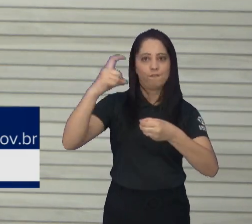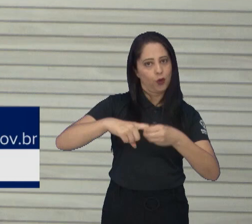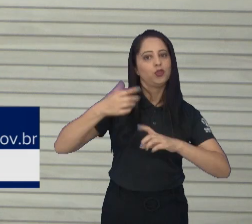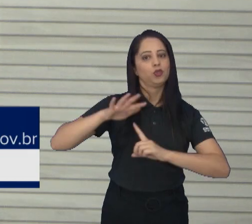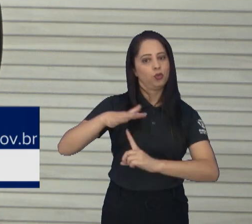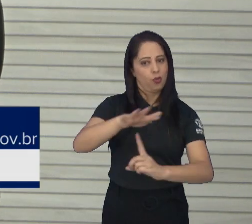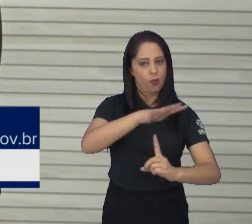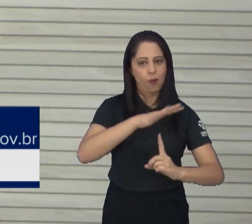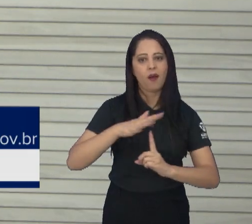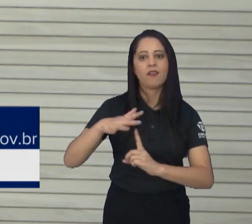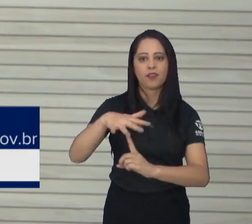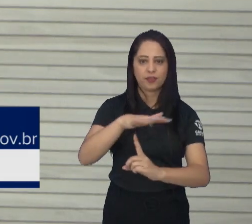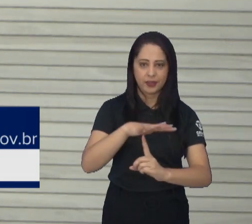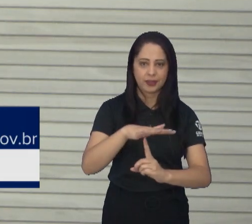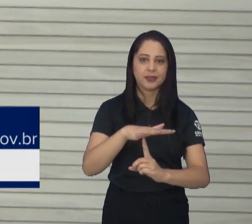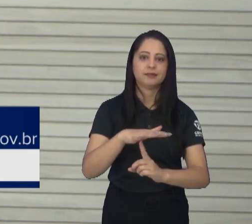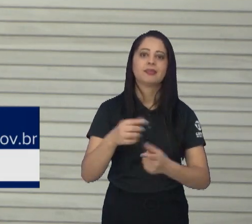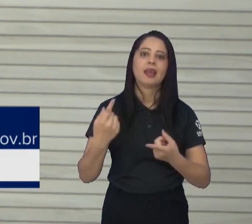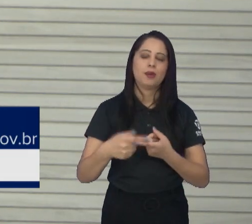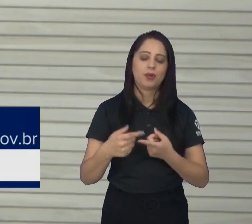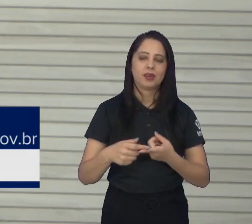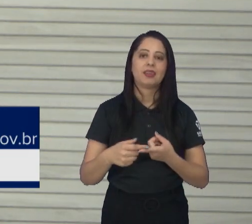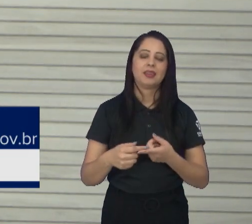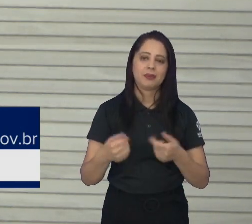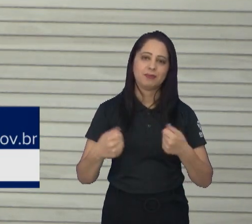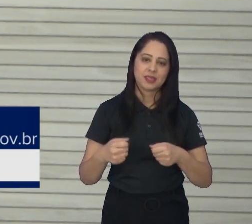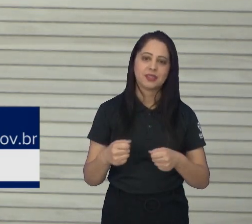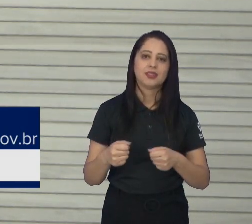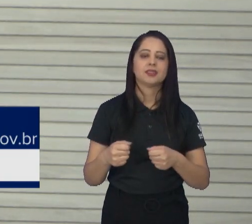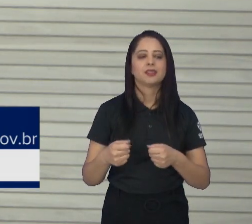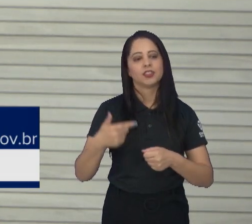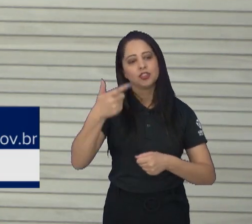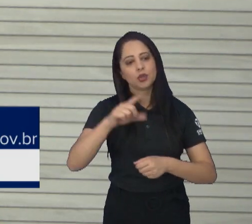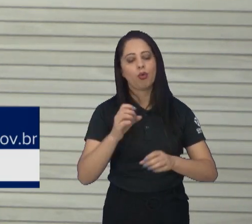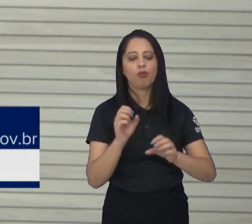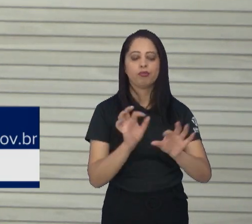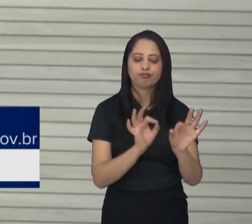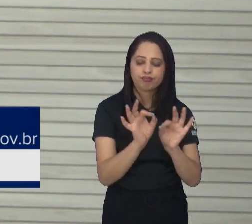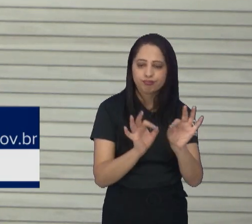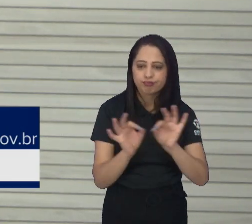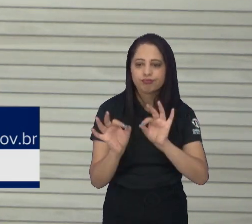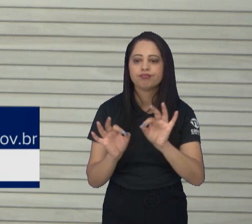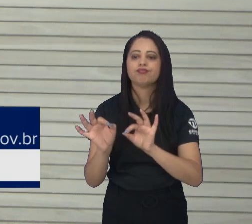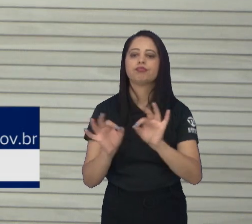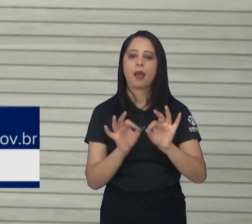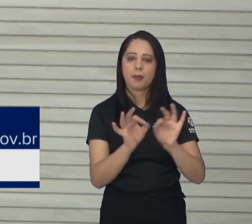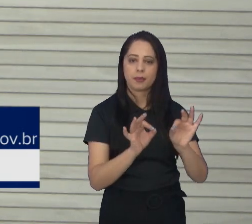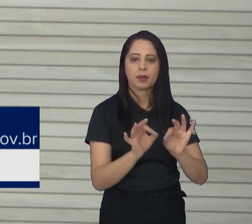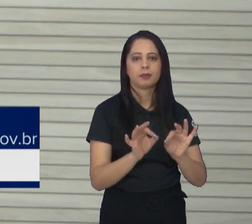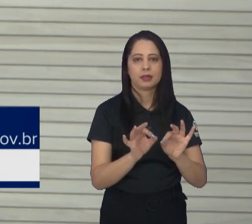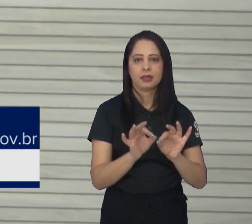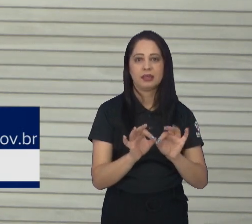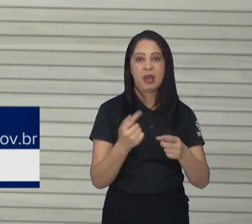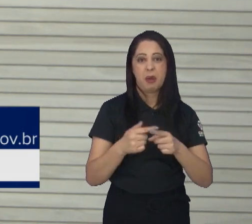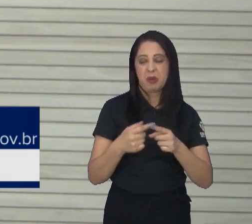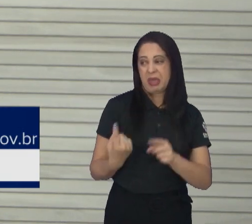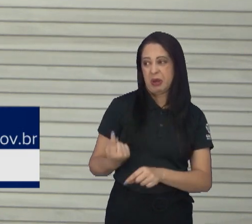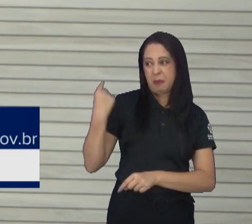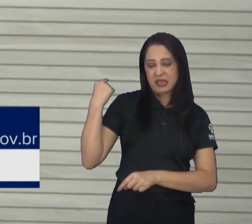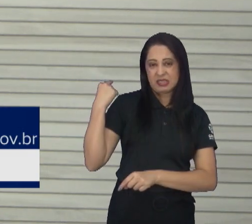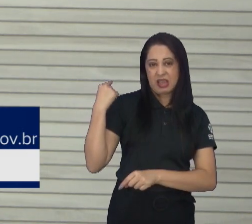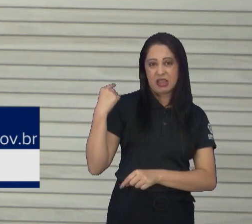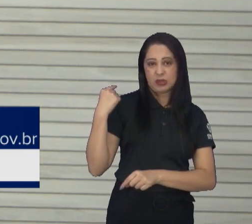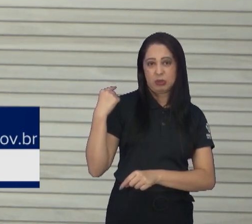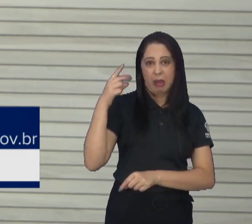um tamanho inferior, porque se tinha que resgatar, né, todo um programa que tinha sido eliminado, tinha sido encerrado pela